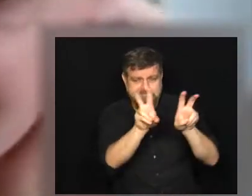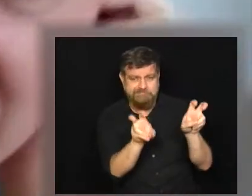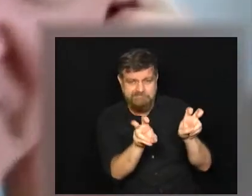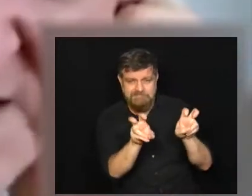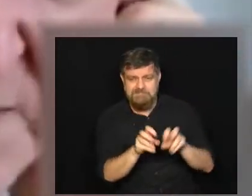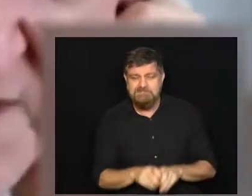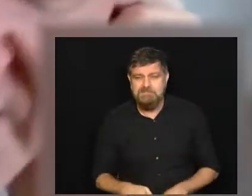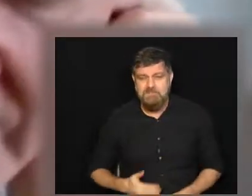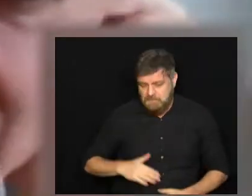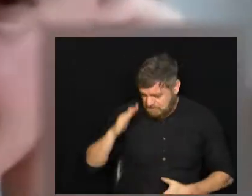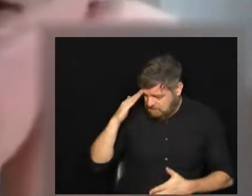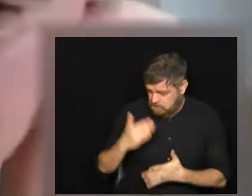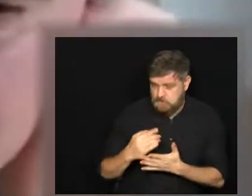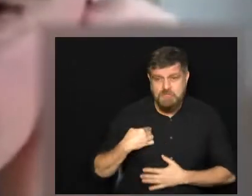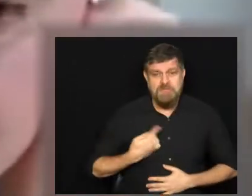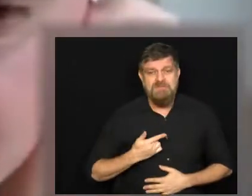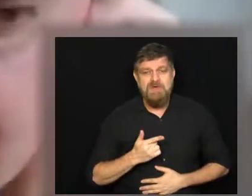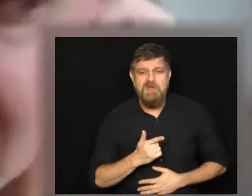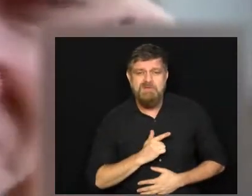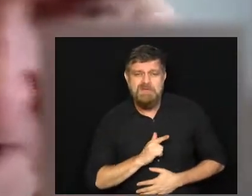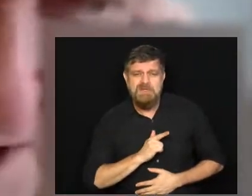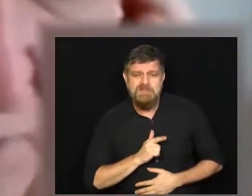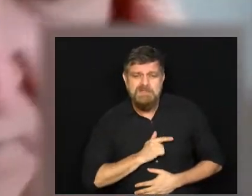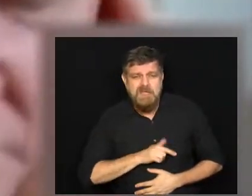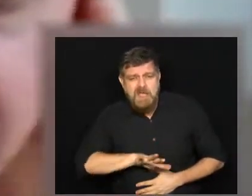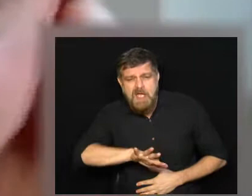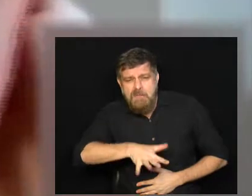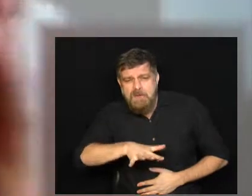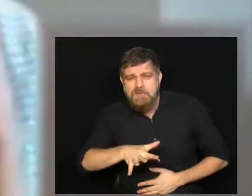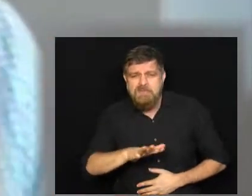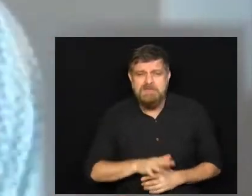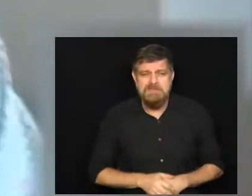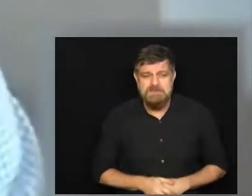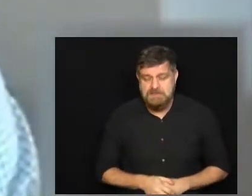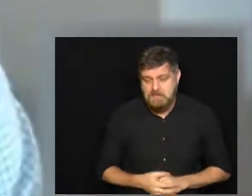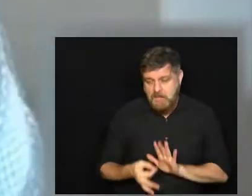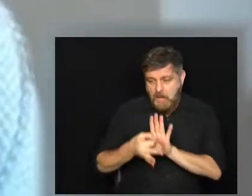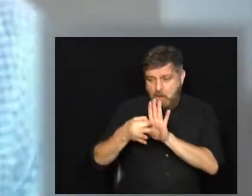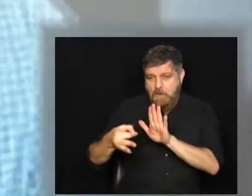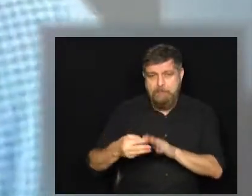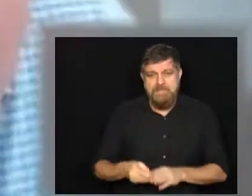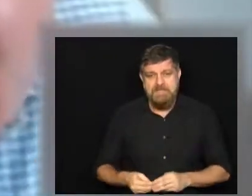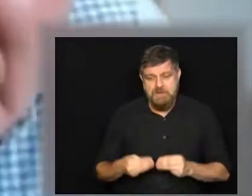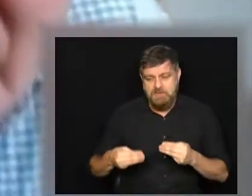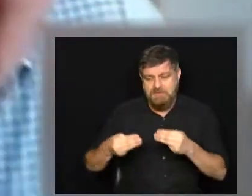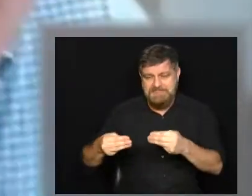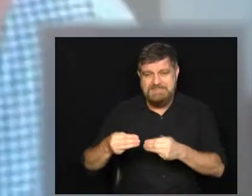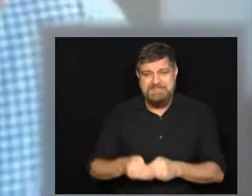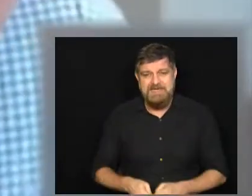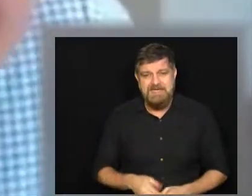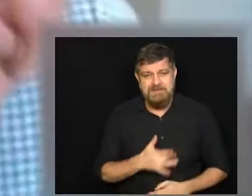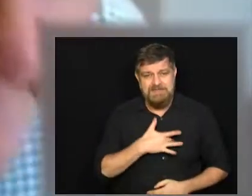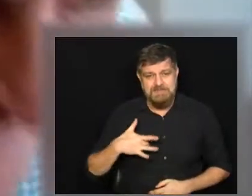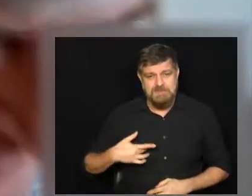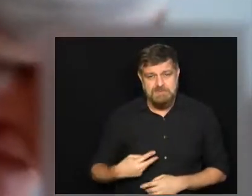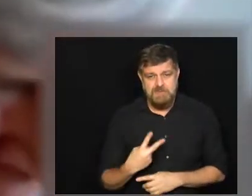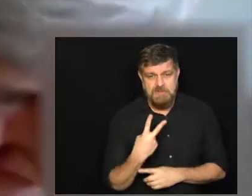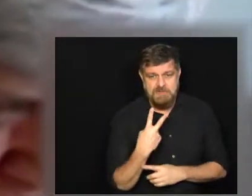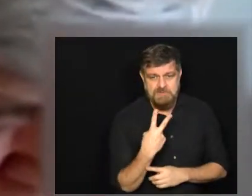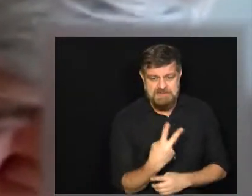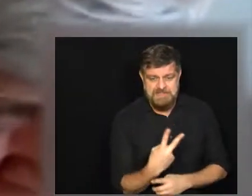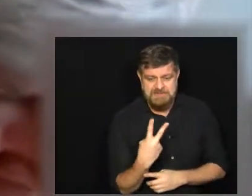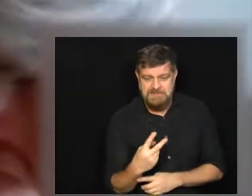Muito provavelmente nós teremos em torno, segundo o próprio Ministério, em torno de 220 mil vacinas.